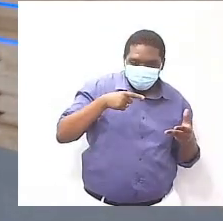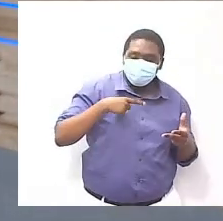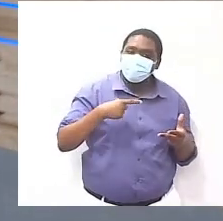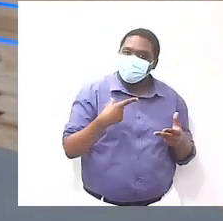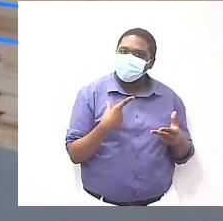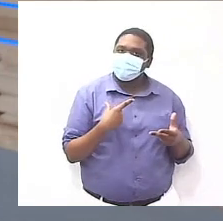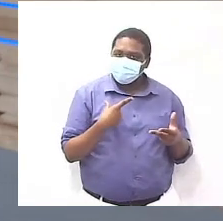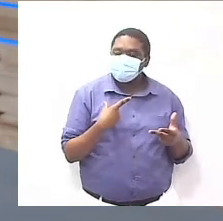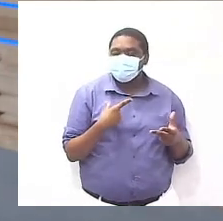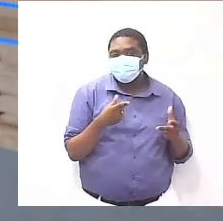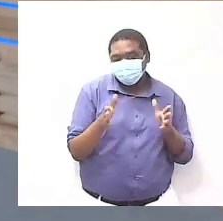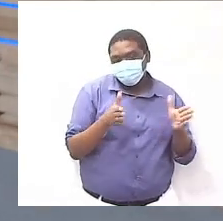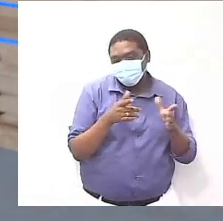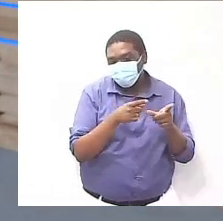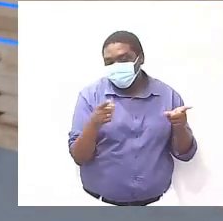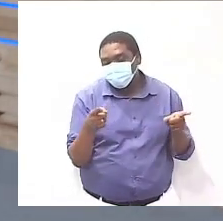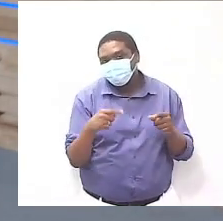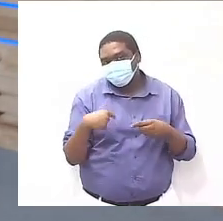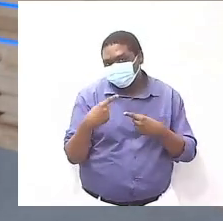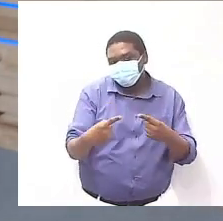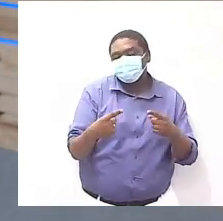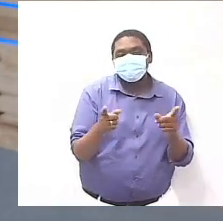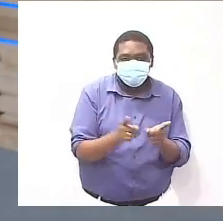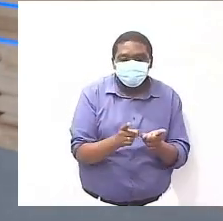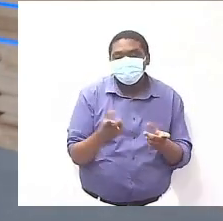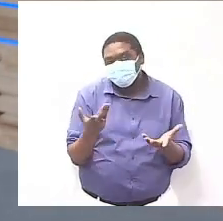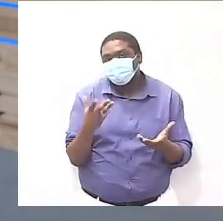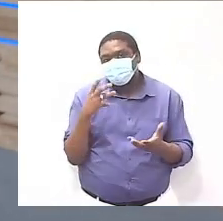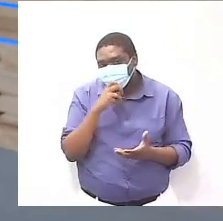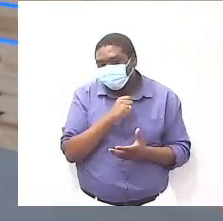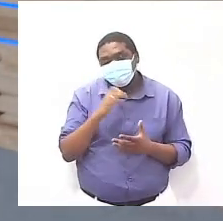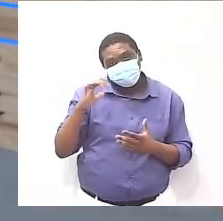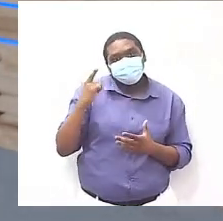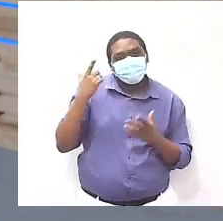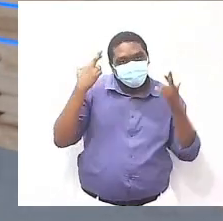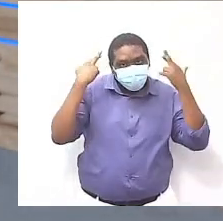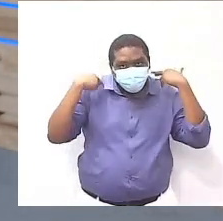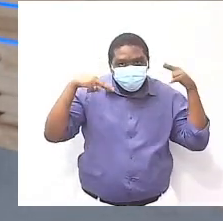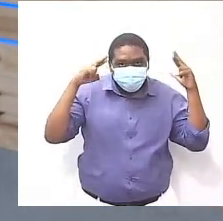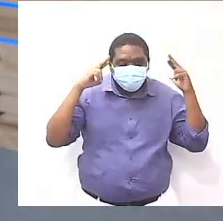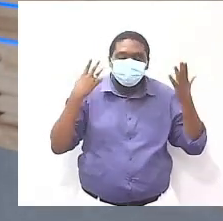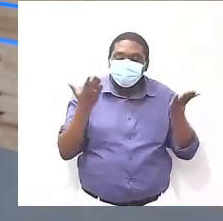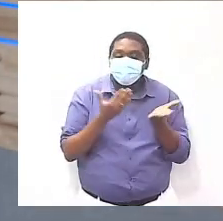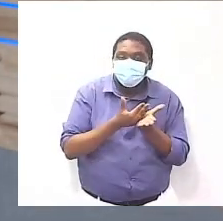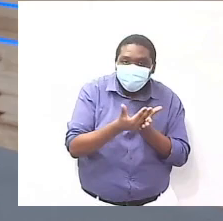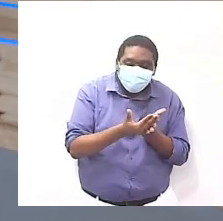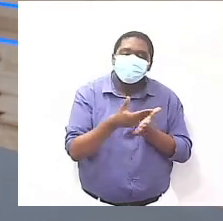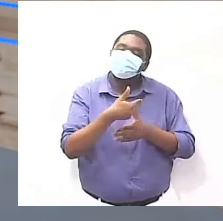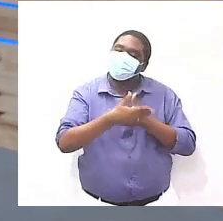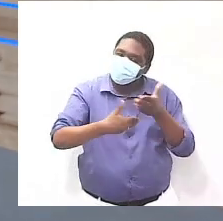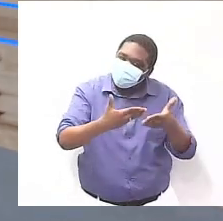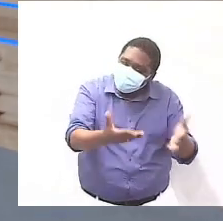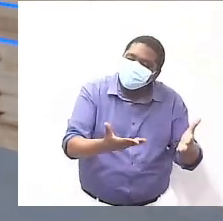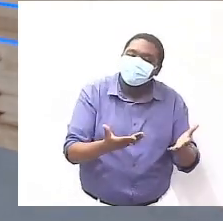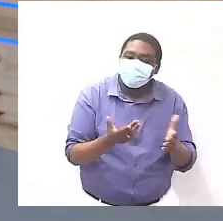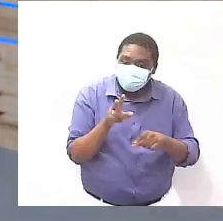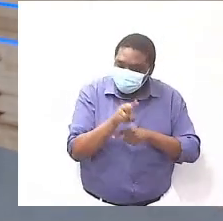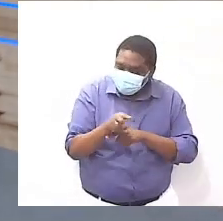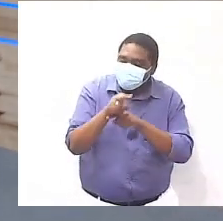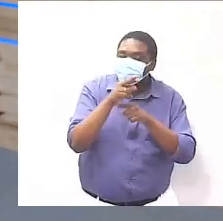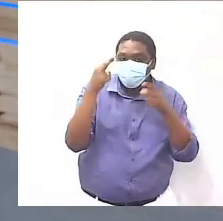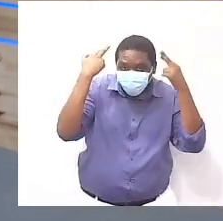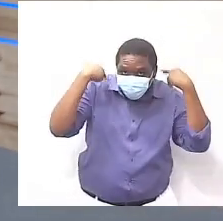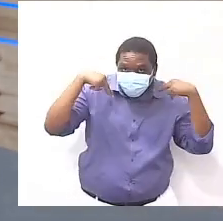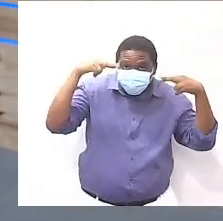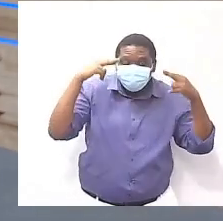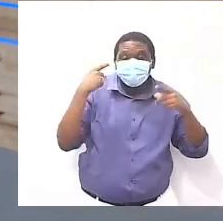período mais curto? Claro, a ovelha. Então foi a partir disso que eles começaram a criar ovelhas. O